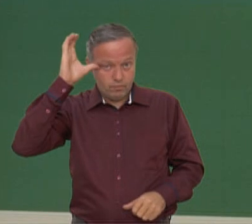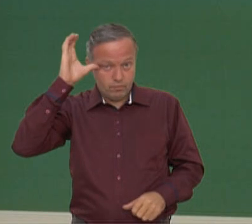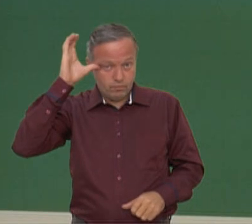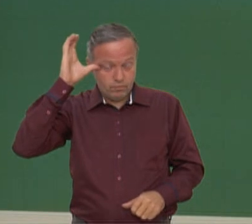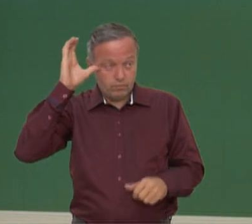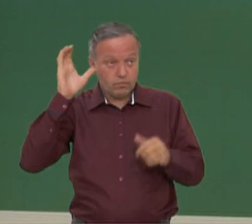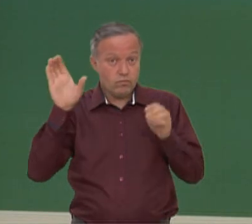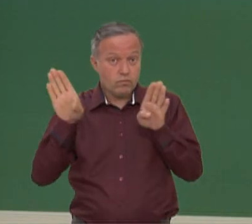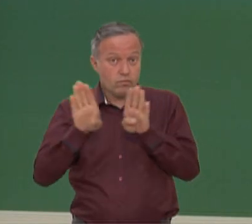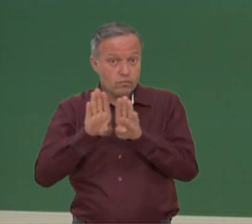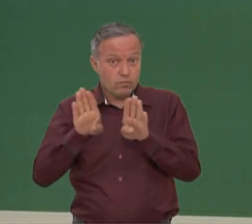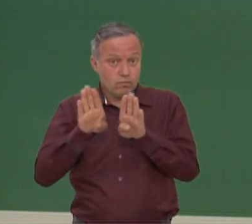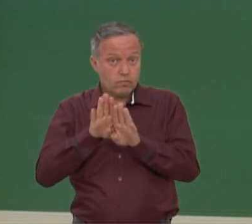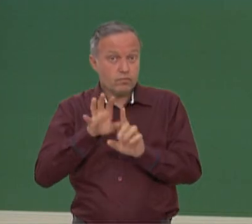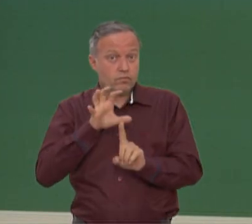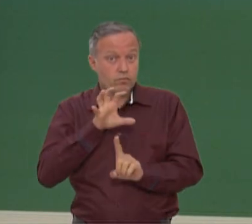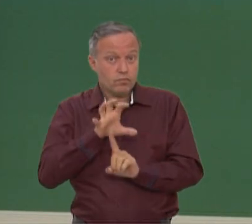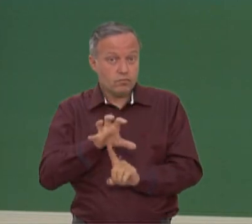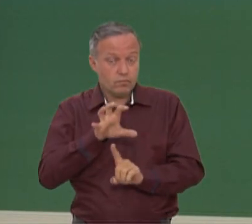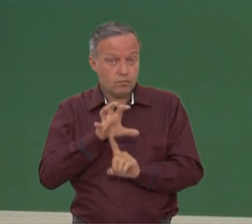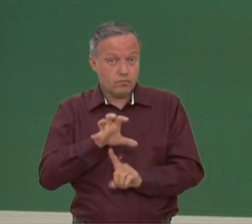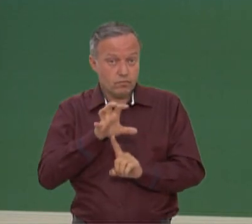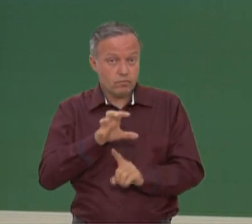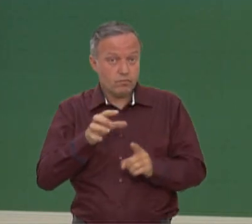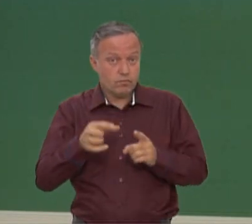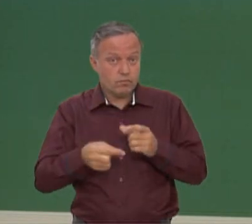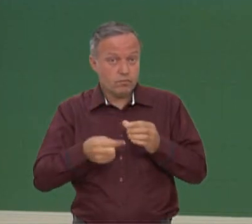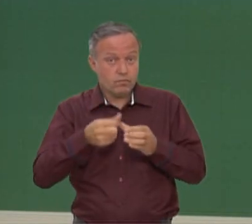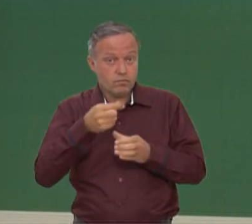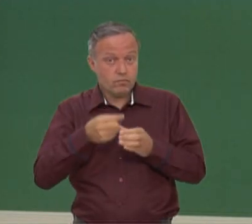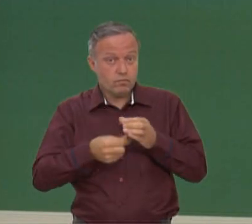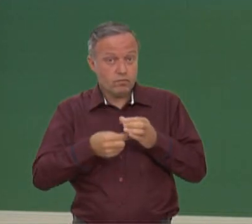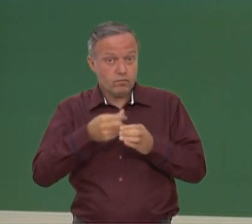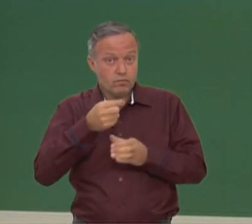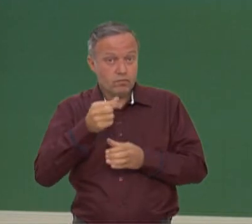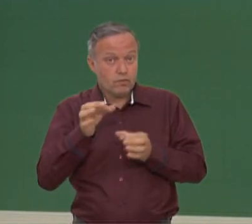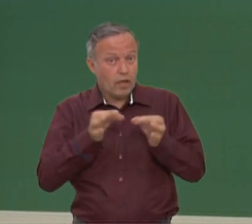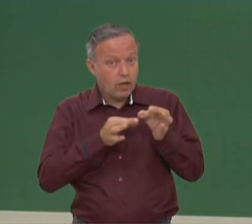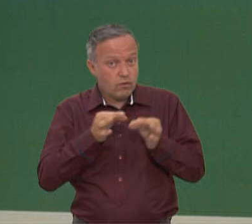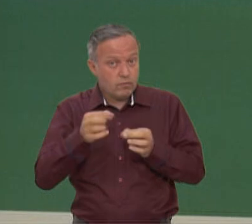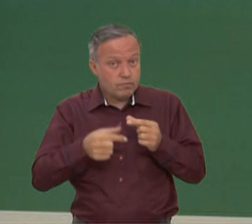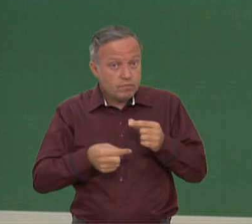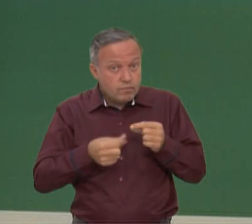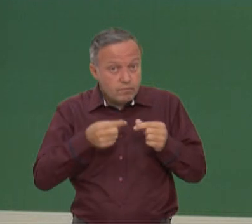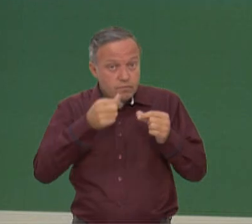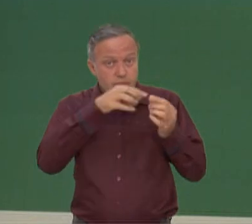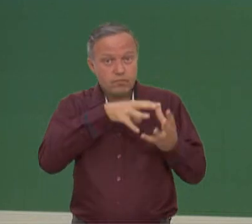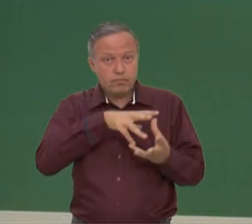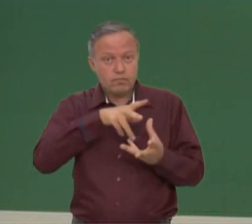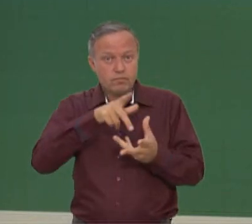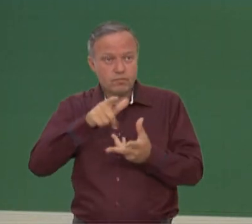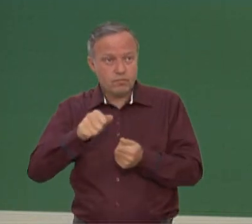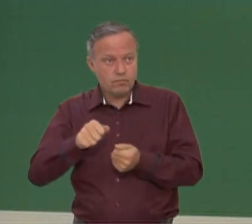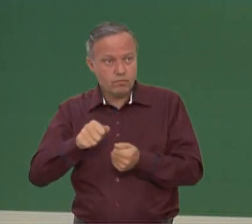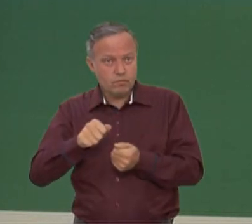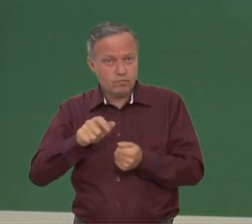a influenciar a ordem econômica do mundo. Por isso nós falamos multipolar. E por